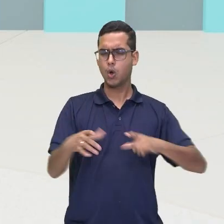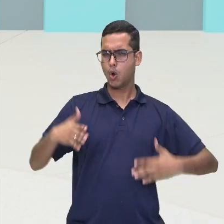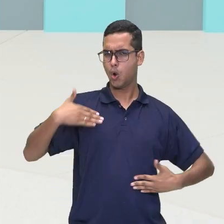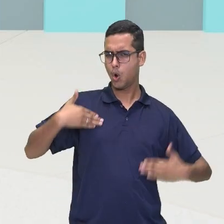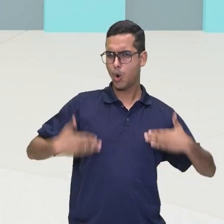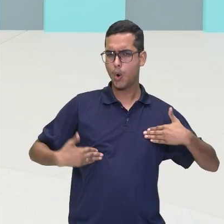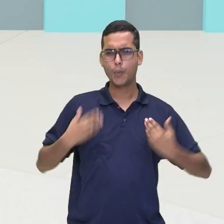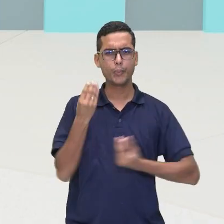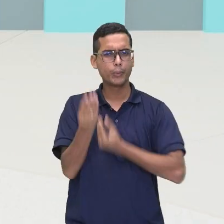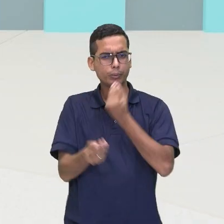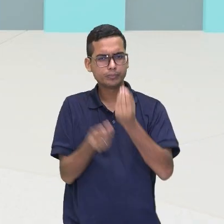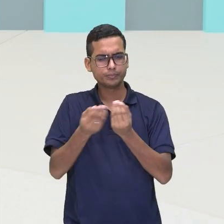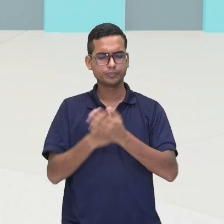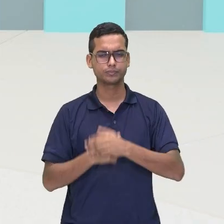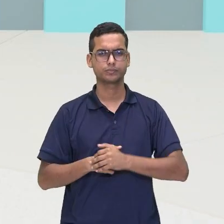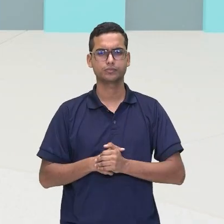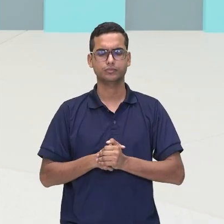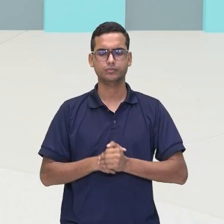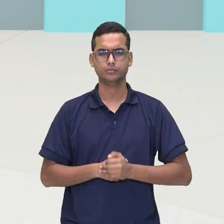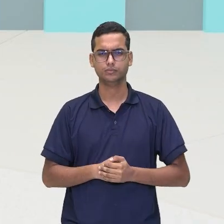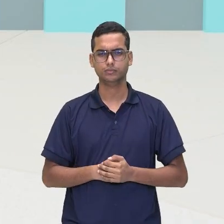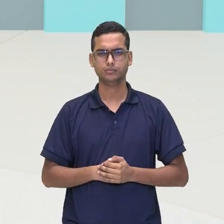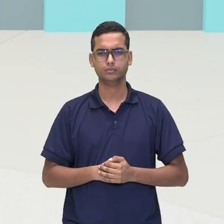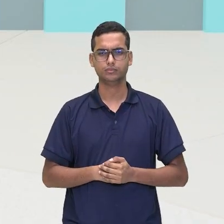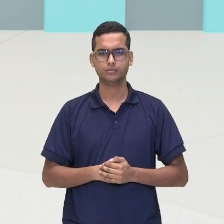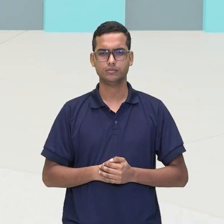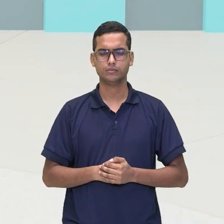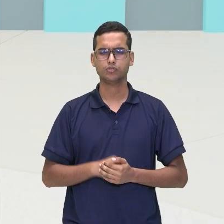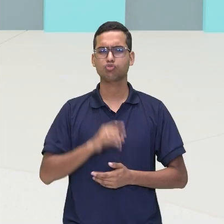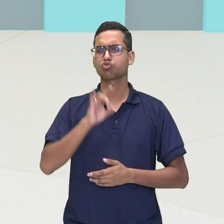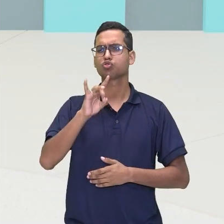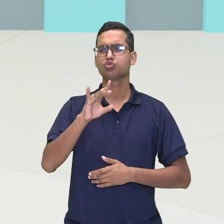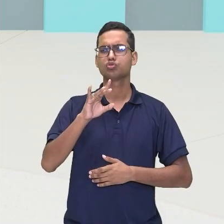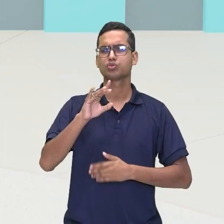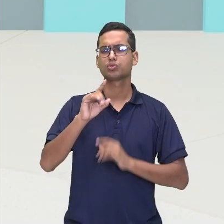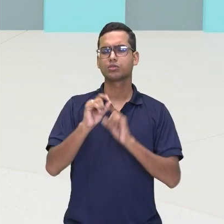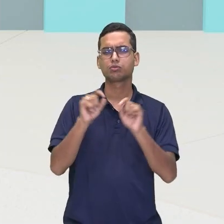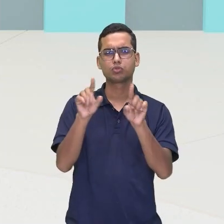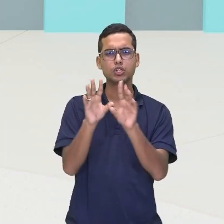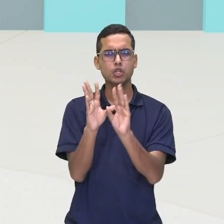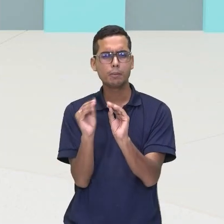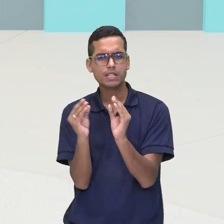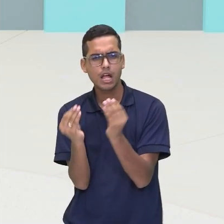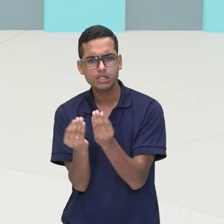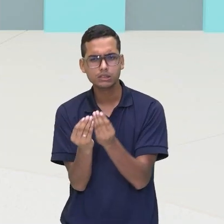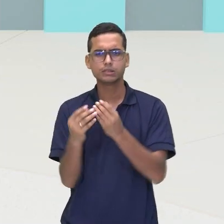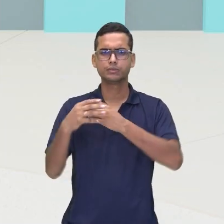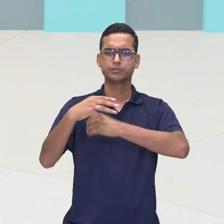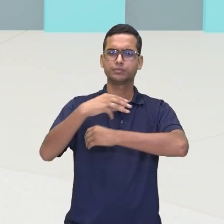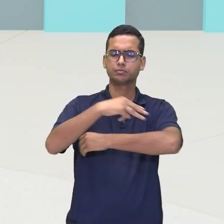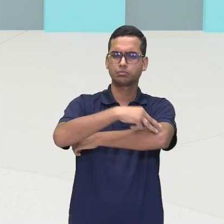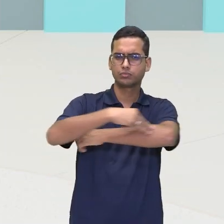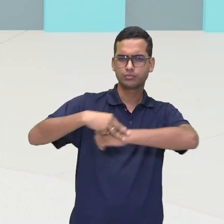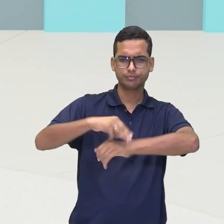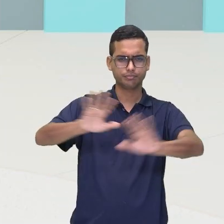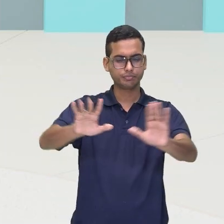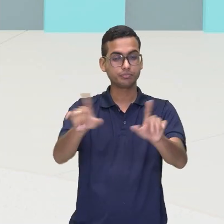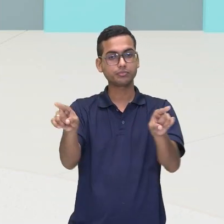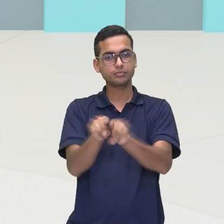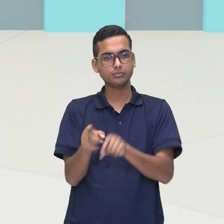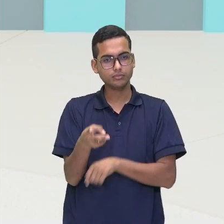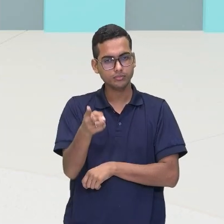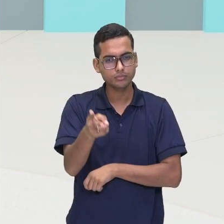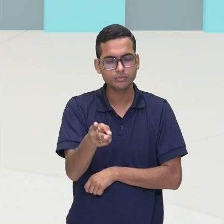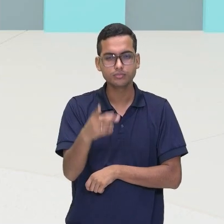algo que é apenas uma matéria. Ele é a casca de algo a mais